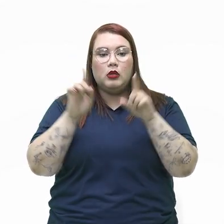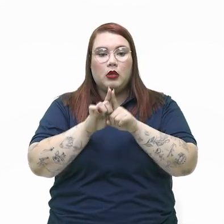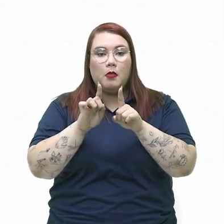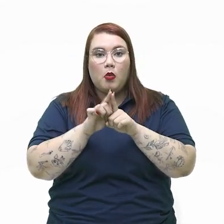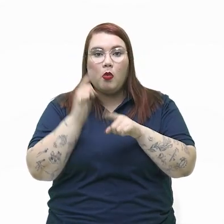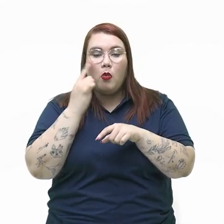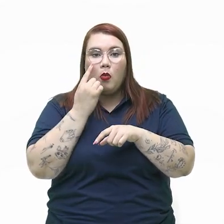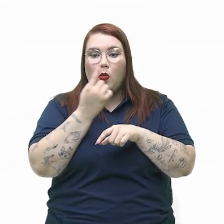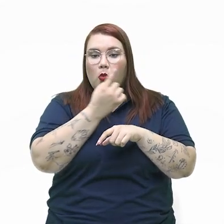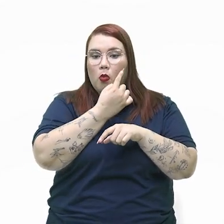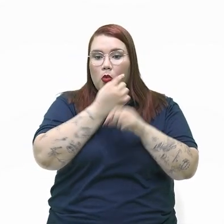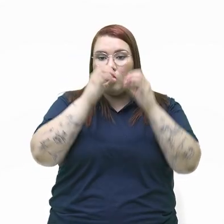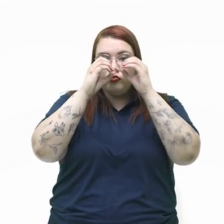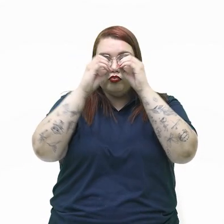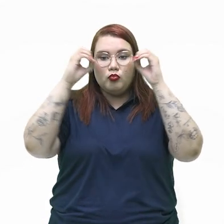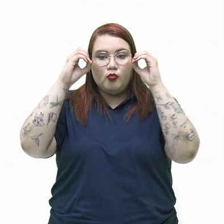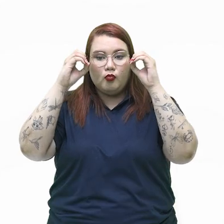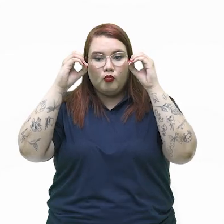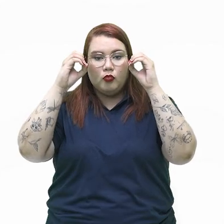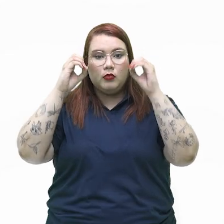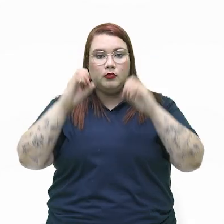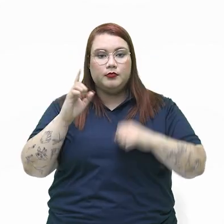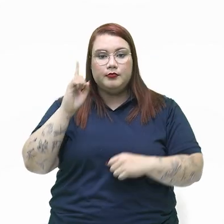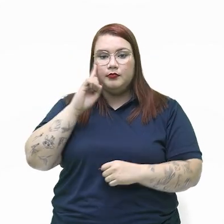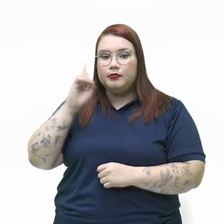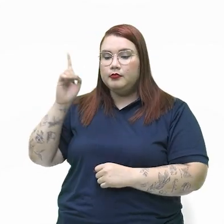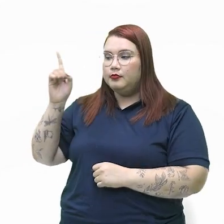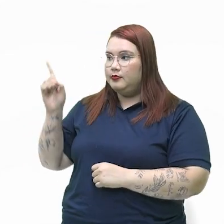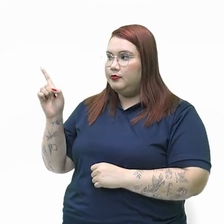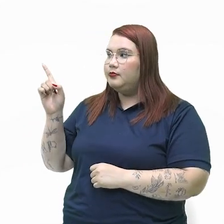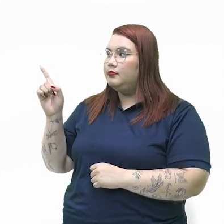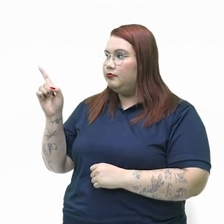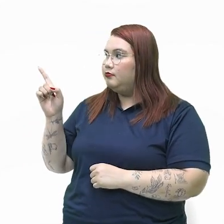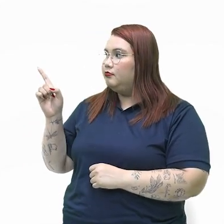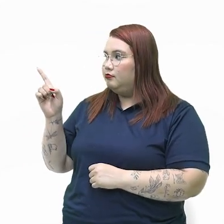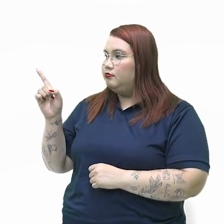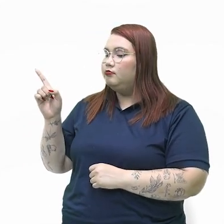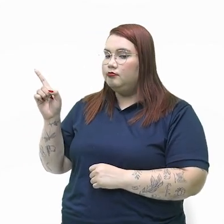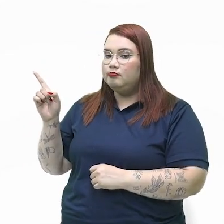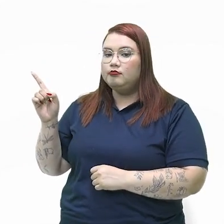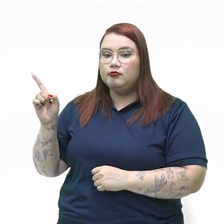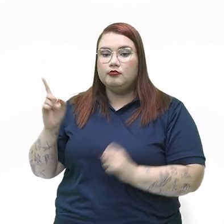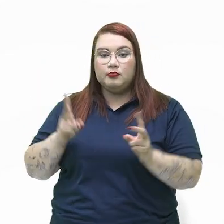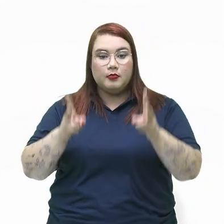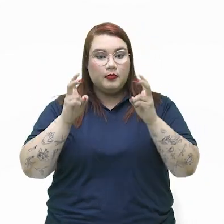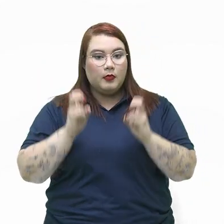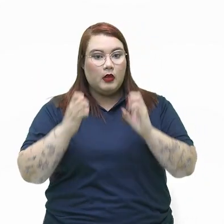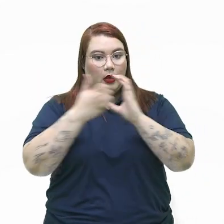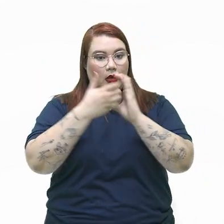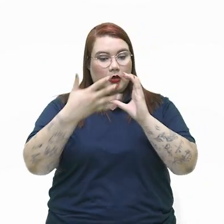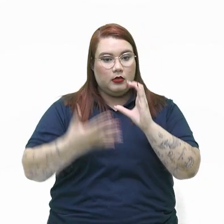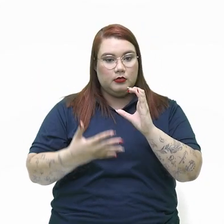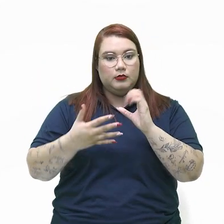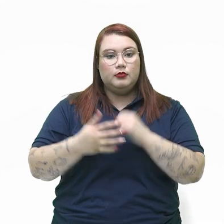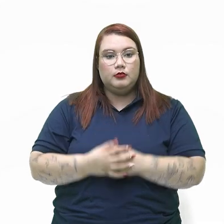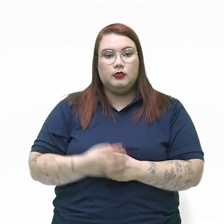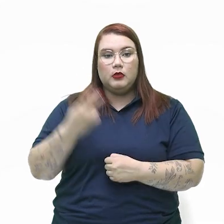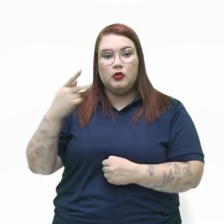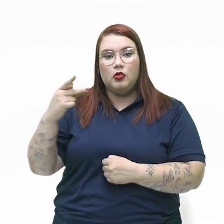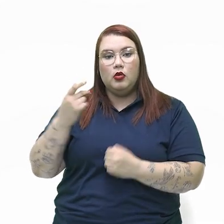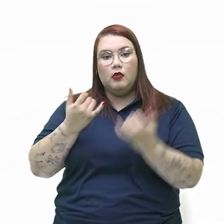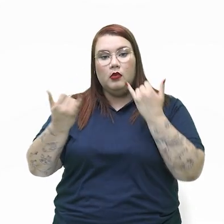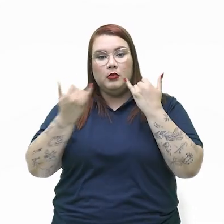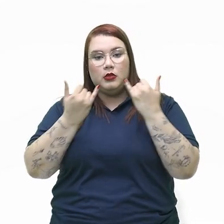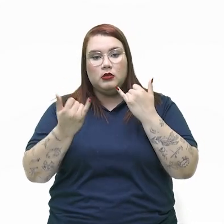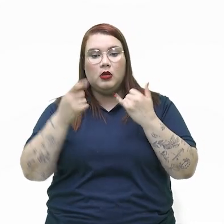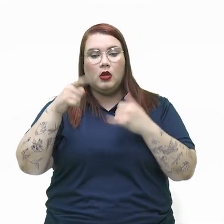hipertelorismo, né, ou seja, olhos afastados. Essa é a característica morfológica desse indivíduo. O cariótipo dele, como eu falei para